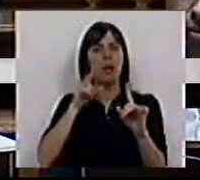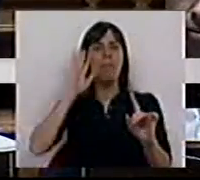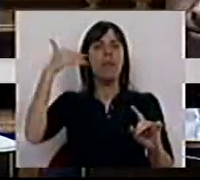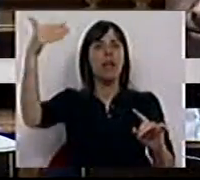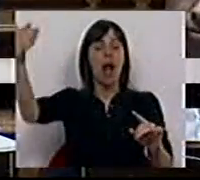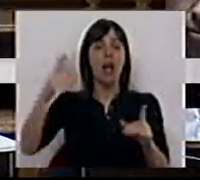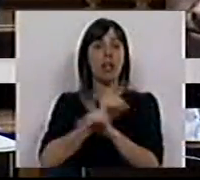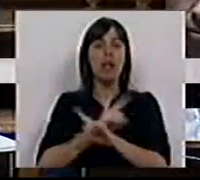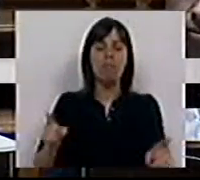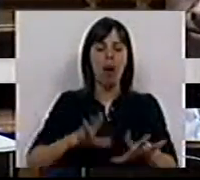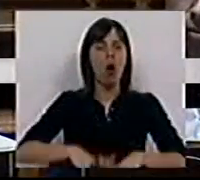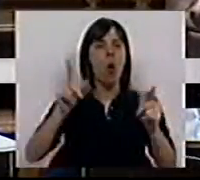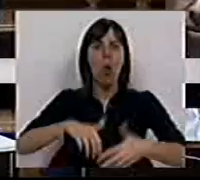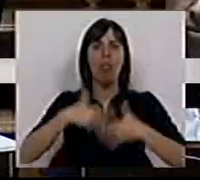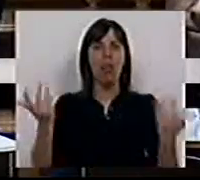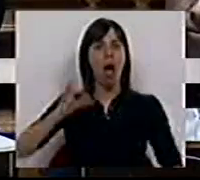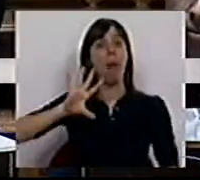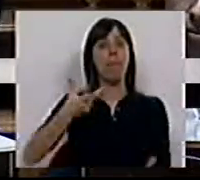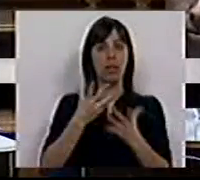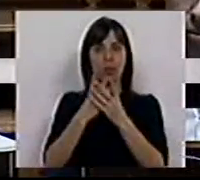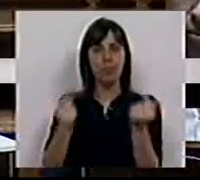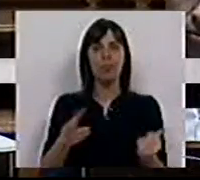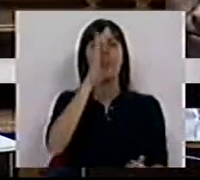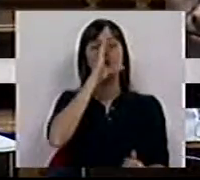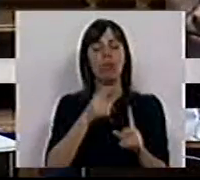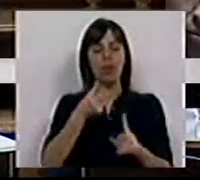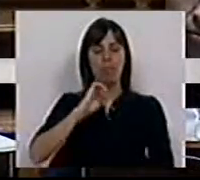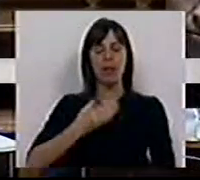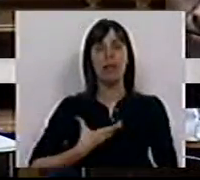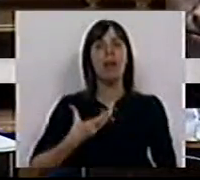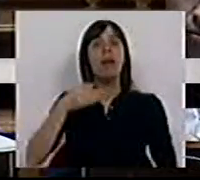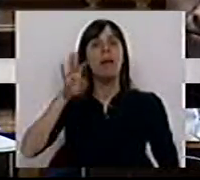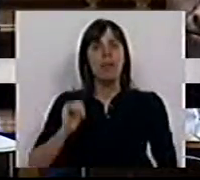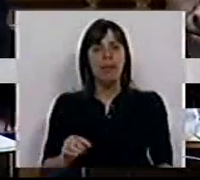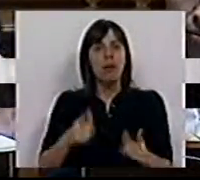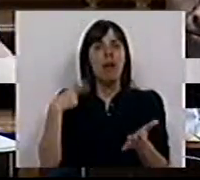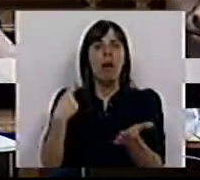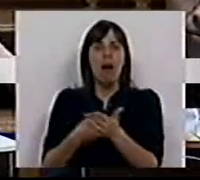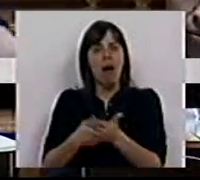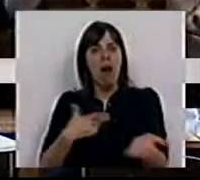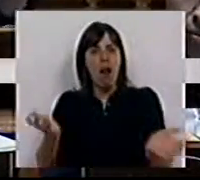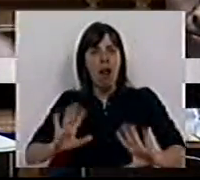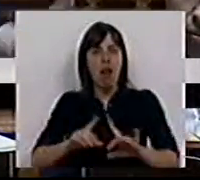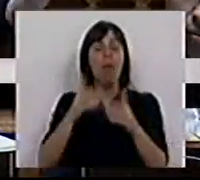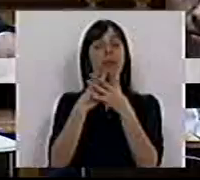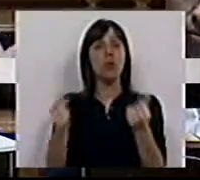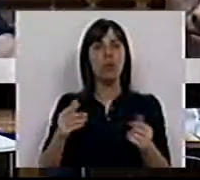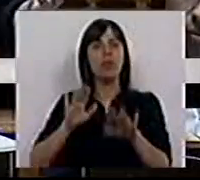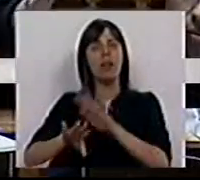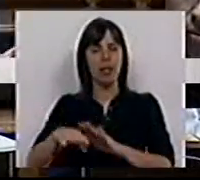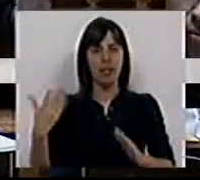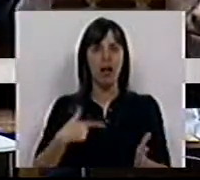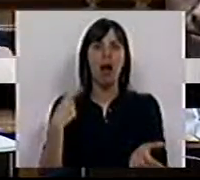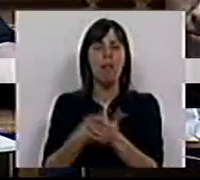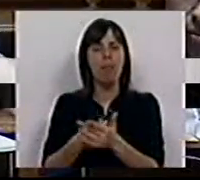miragem, impede o país de crescer. A solução do Governo, do PSD e do PS é não pagamos. A solução da direita